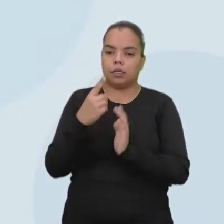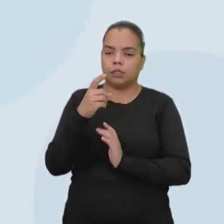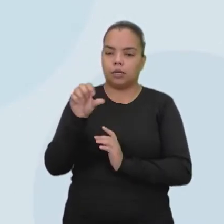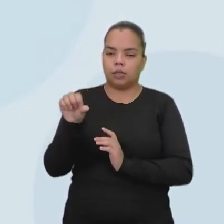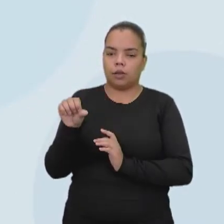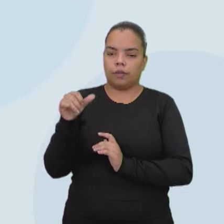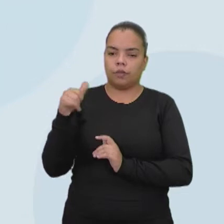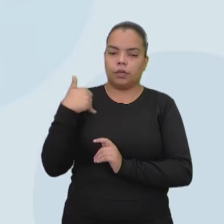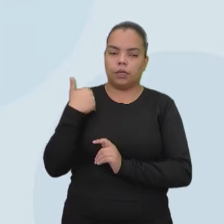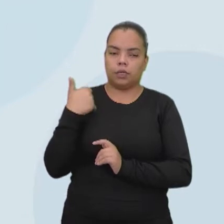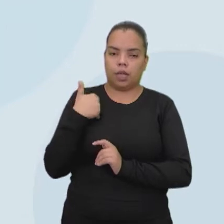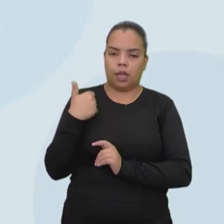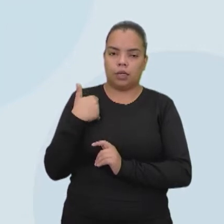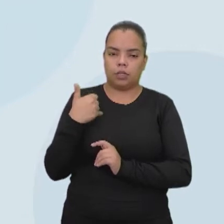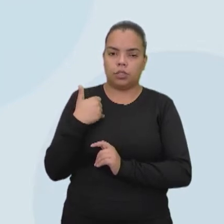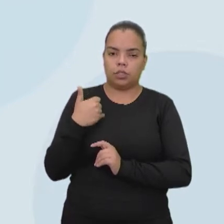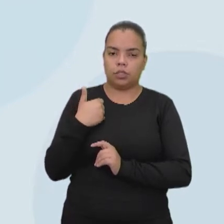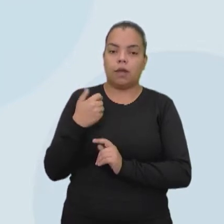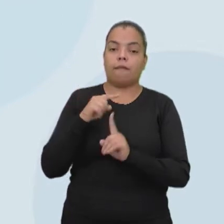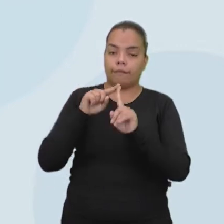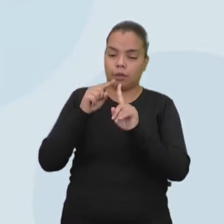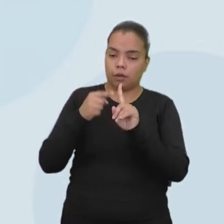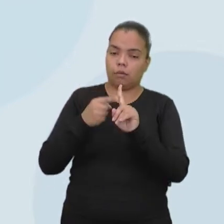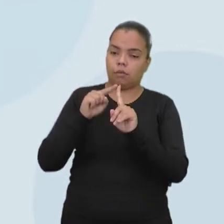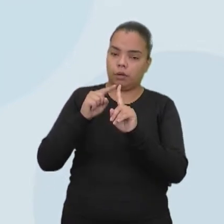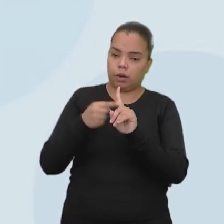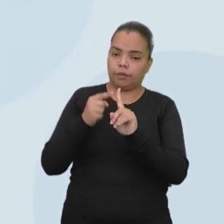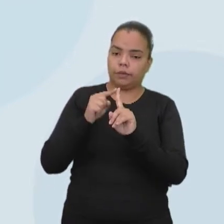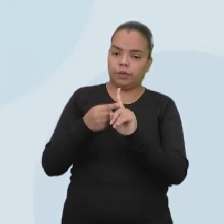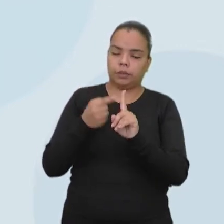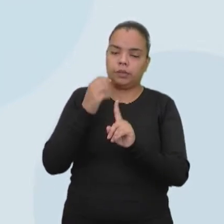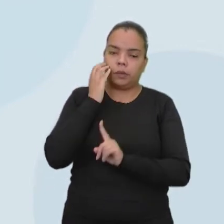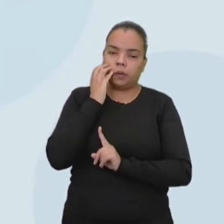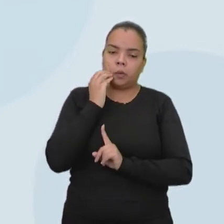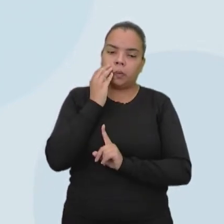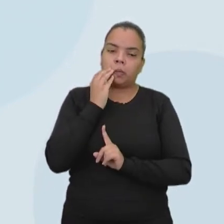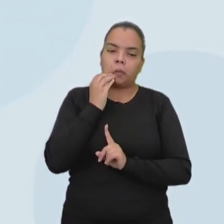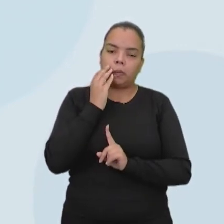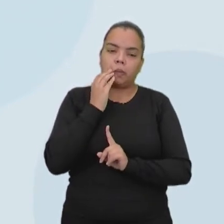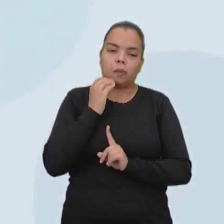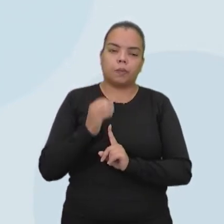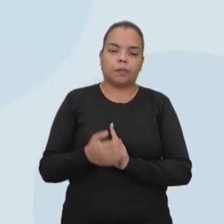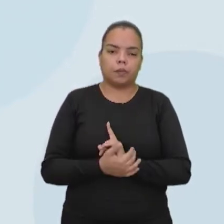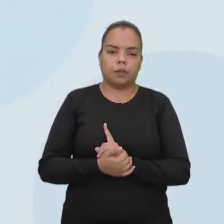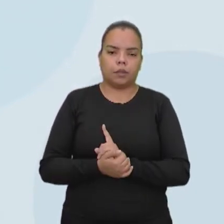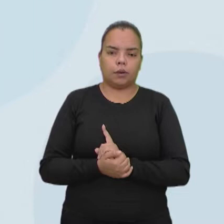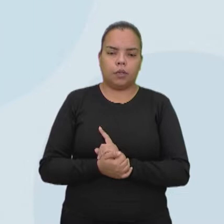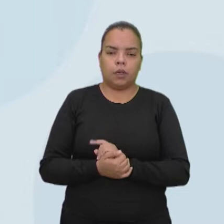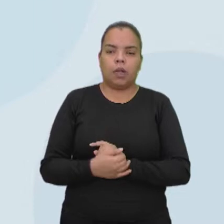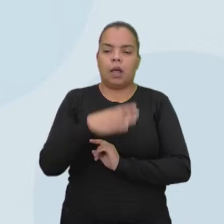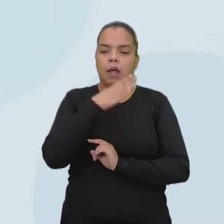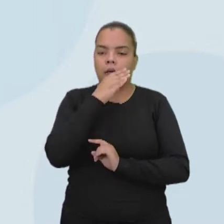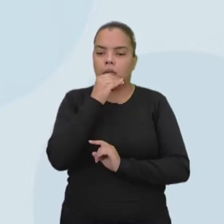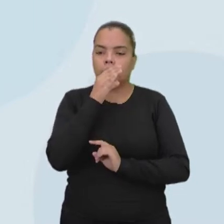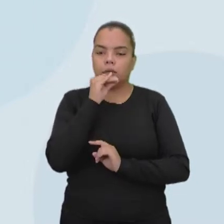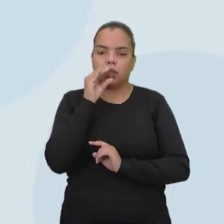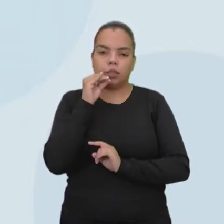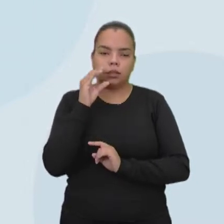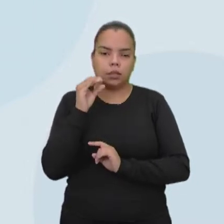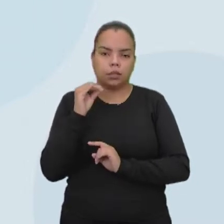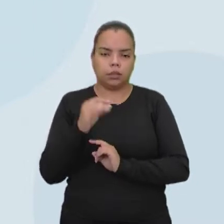aí, né, a questão aí da fecundidade. Né? Então, 85,1 adolescentes a cada